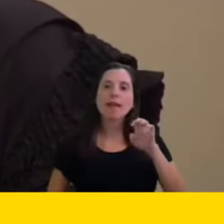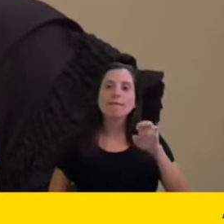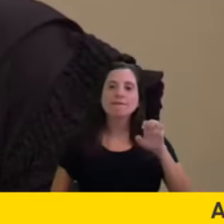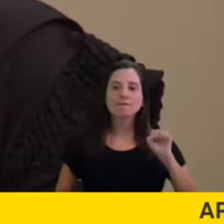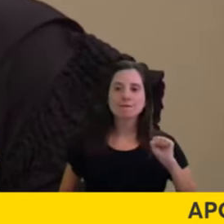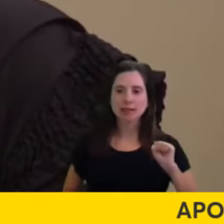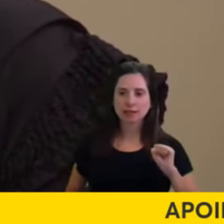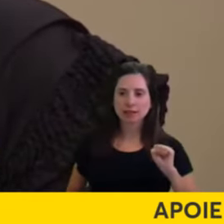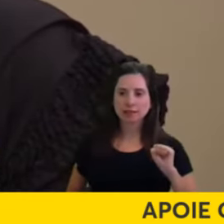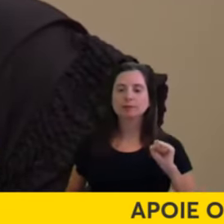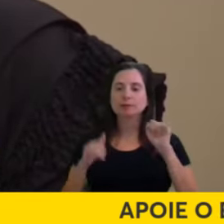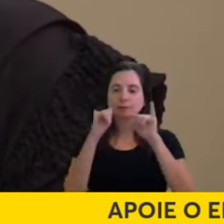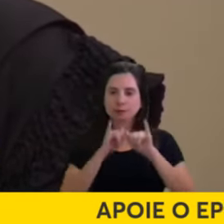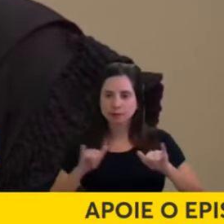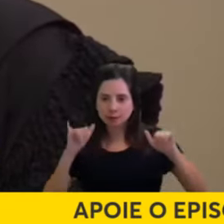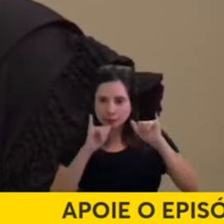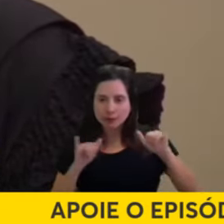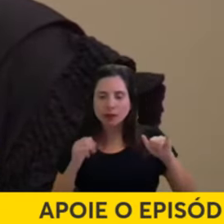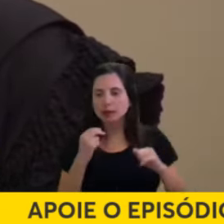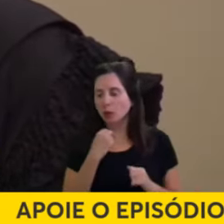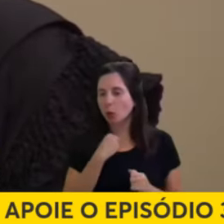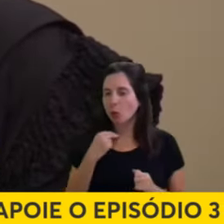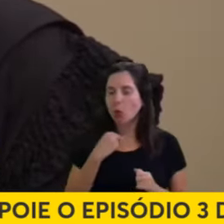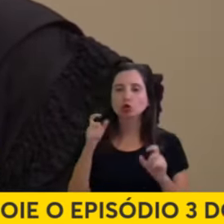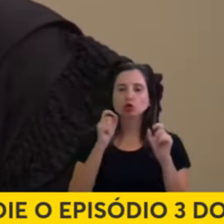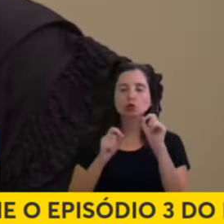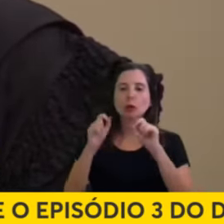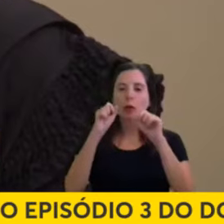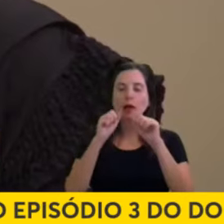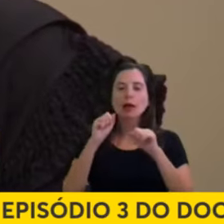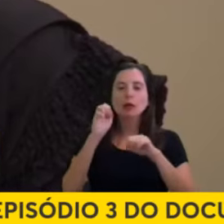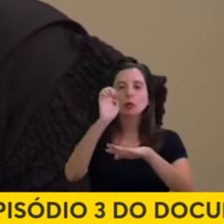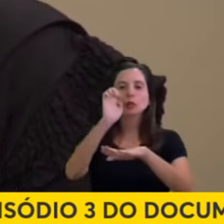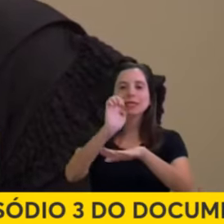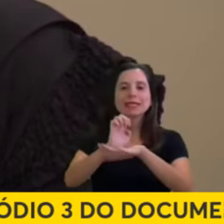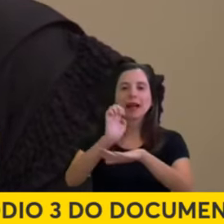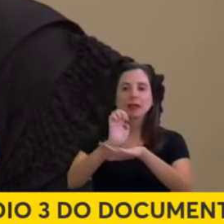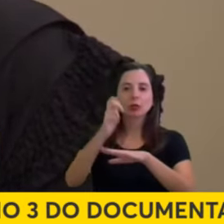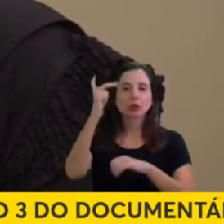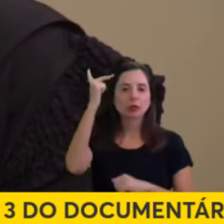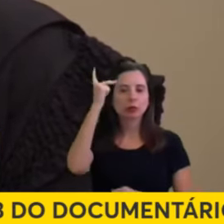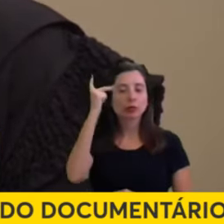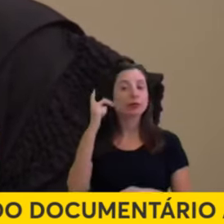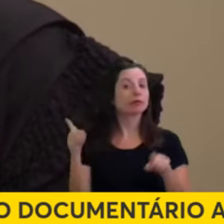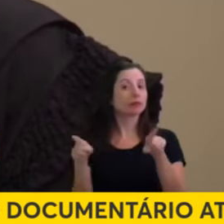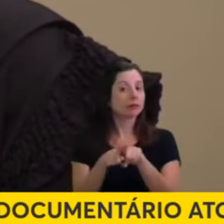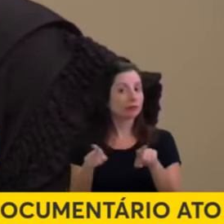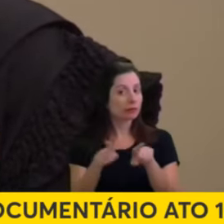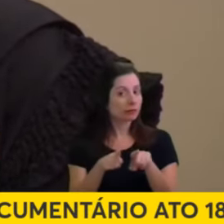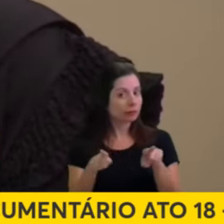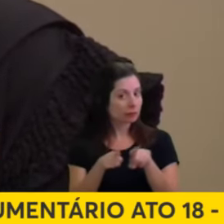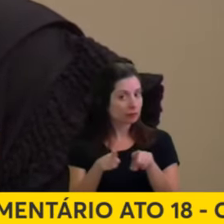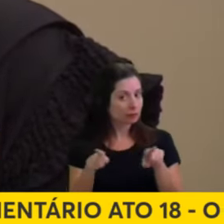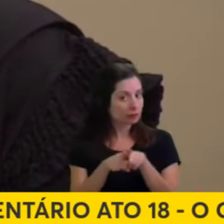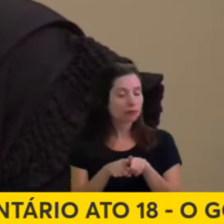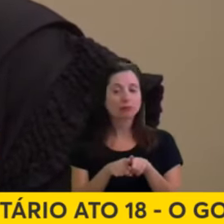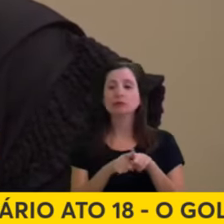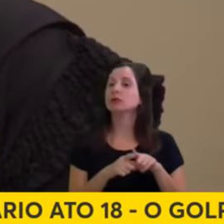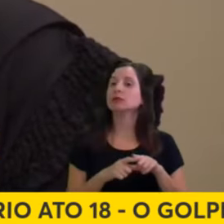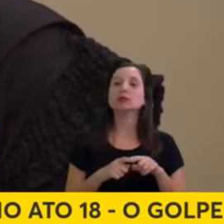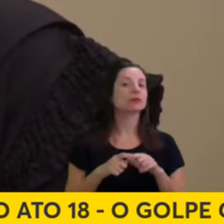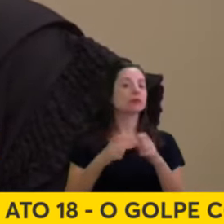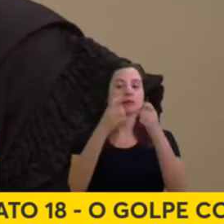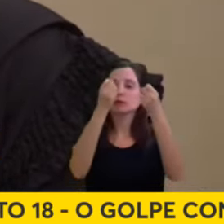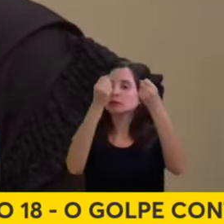eventual propaganda também não se pode incursionar na propaganda realizada no Estado de São Paulo Além disso as iniciais não trazem especificadamente Como